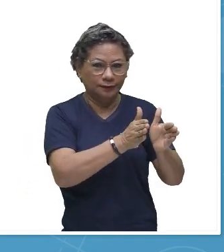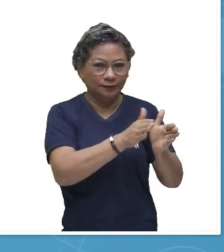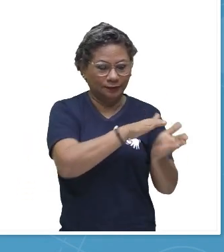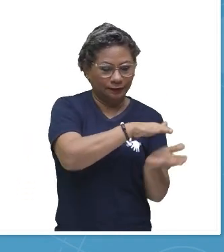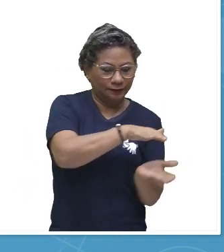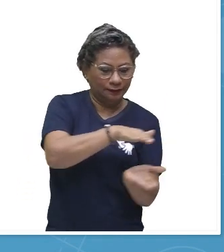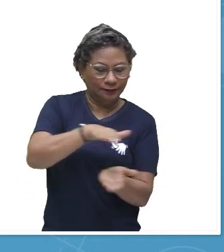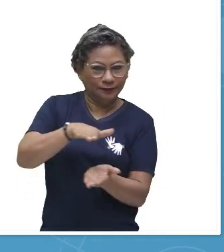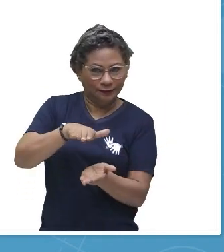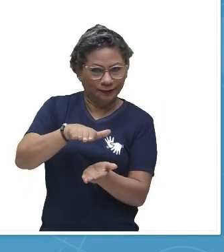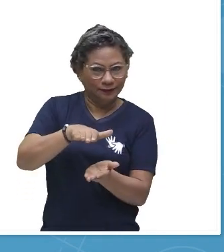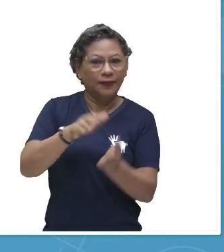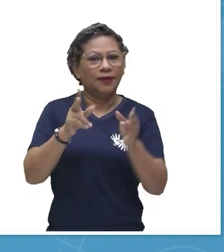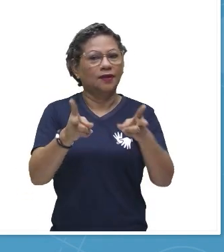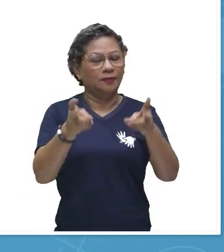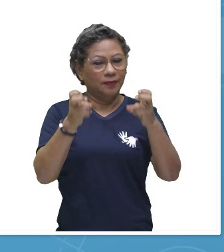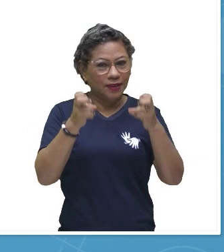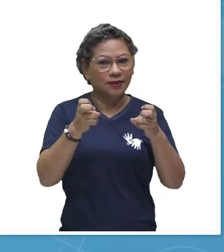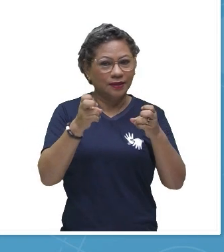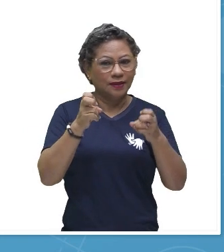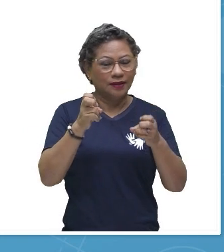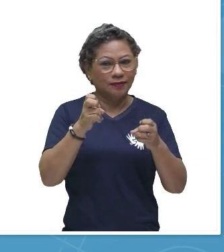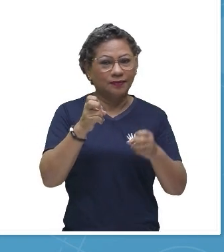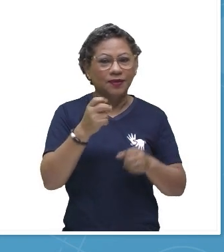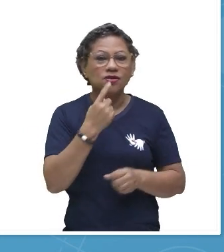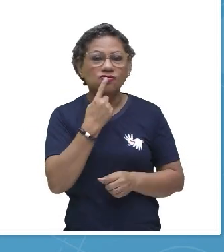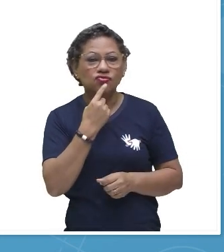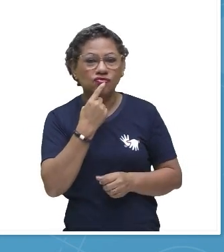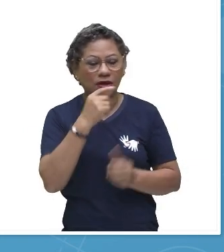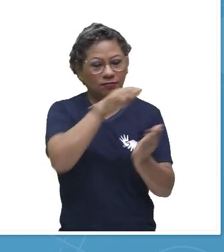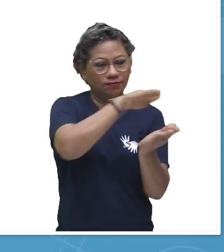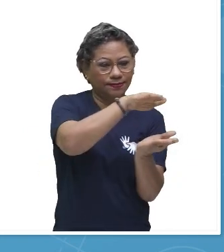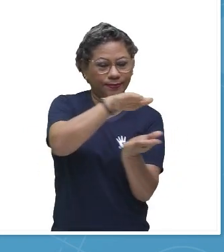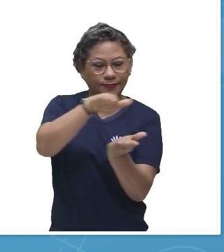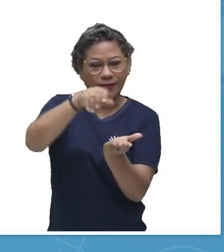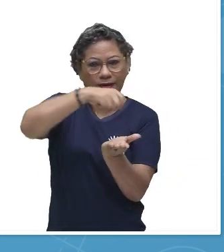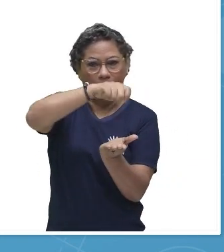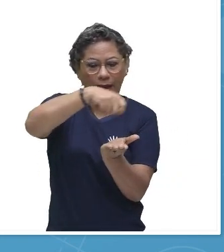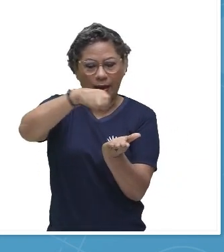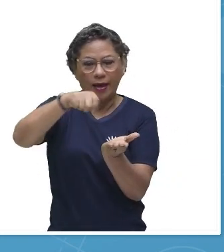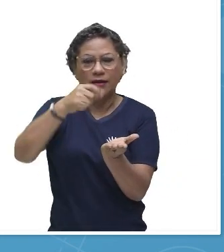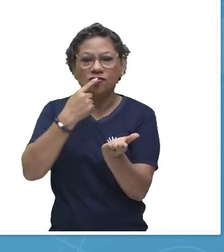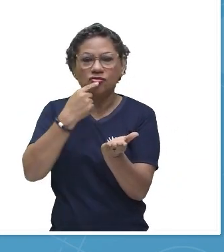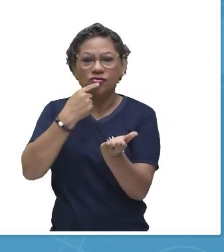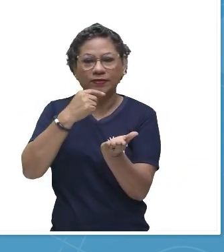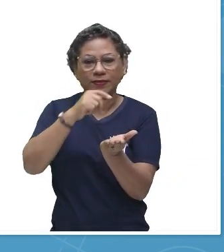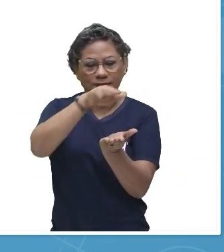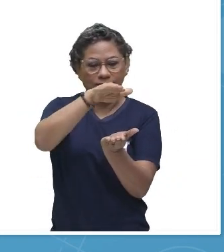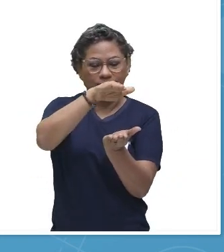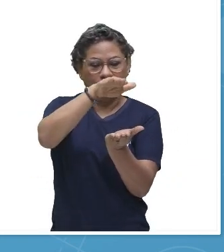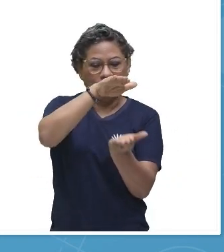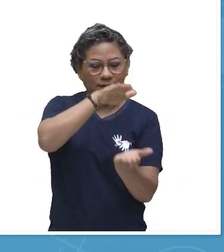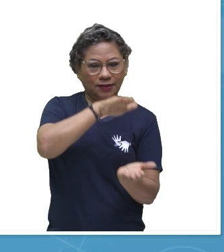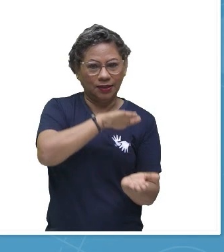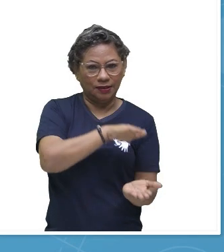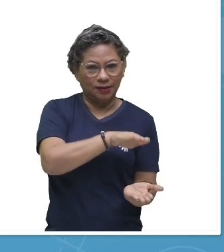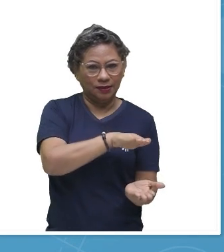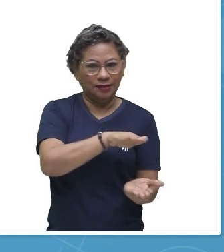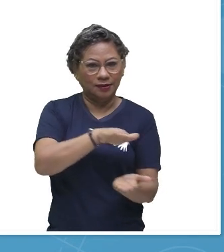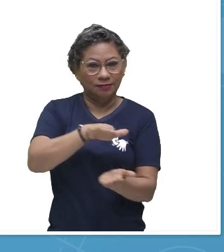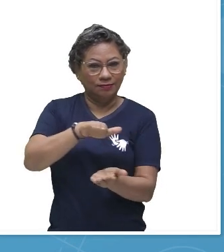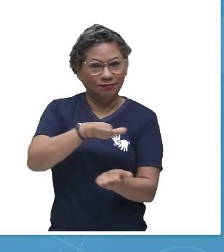que eu estou pintando aqui de vermelho. Tem este plano aqui de baixo.